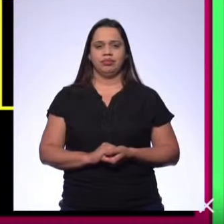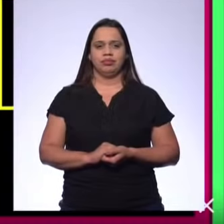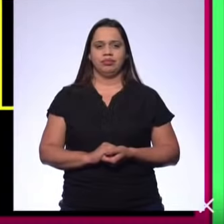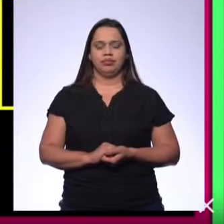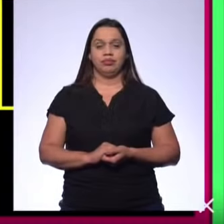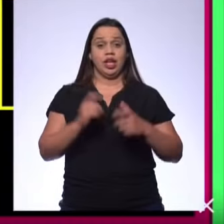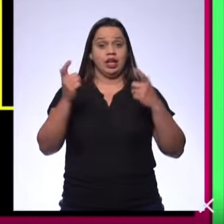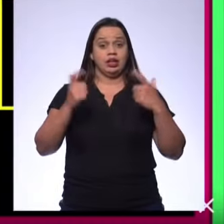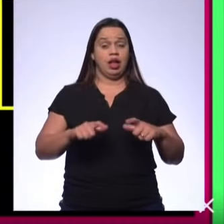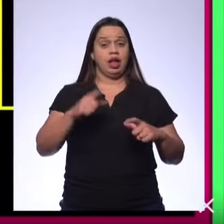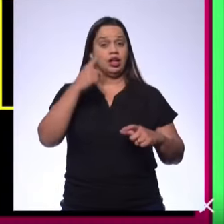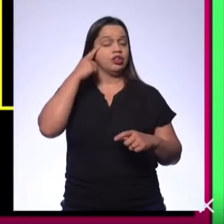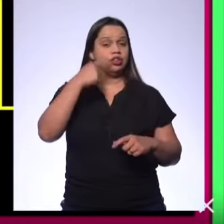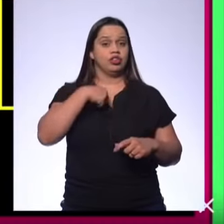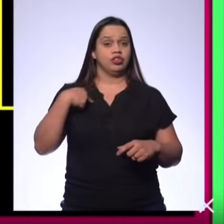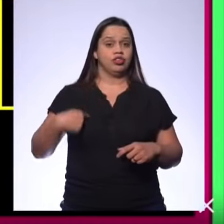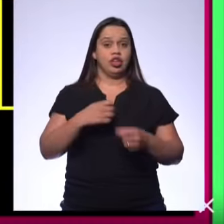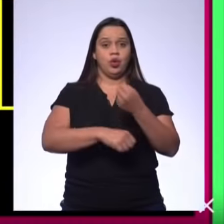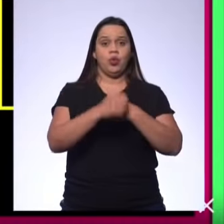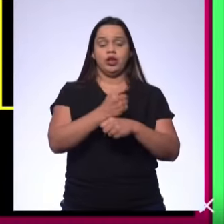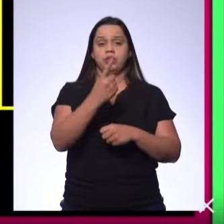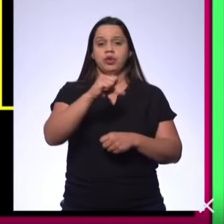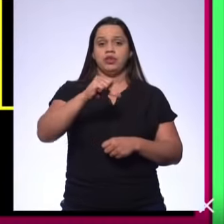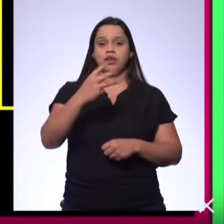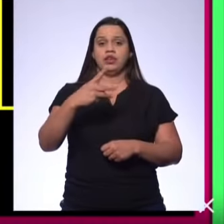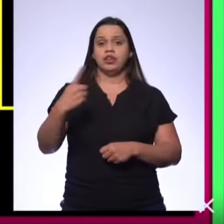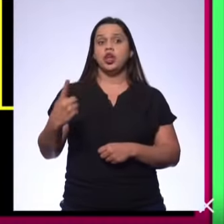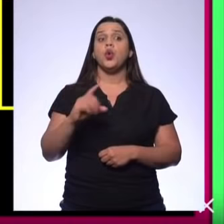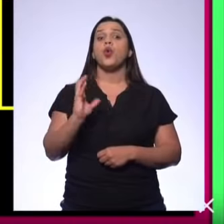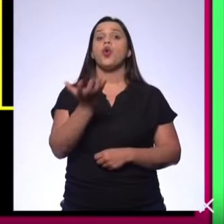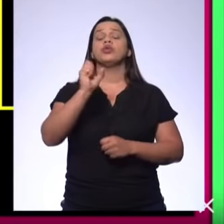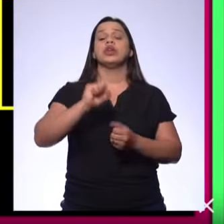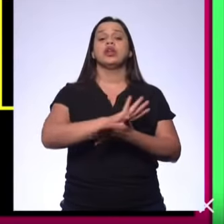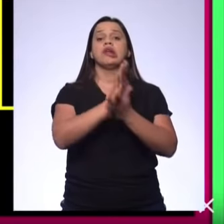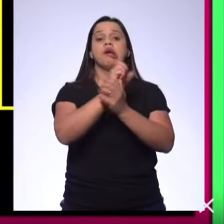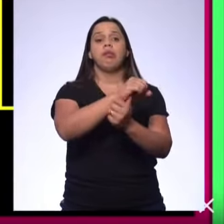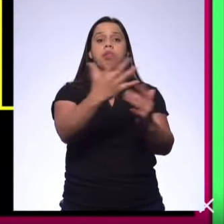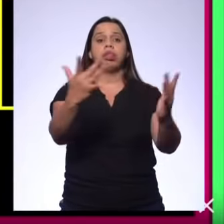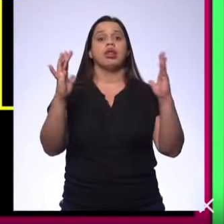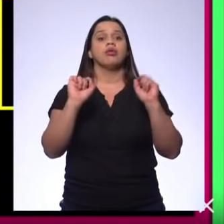natural aconteceu na China em 1931? Flood, earthquake.